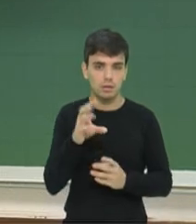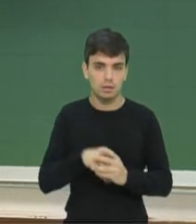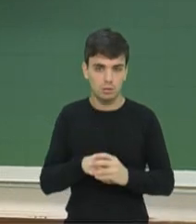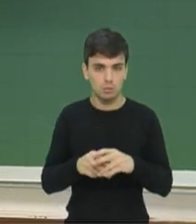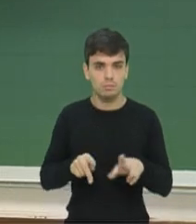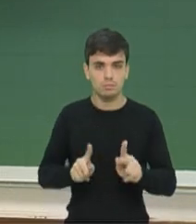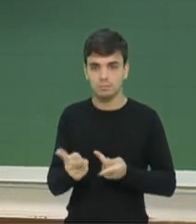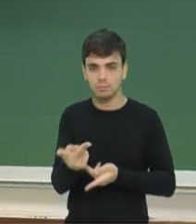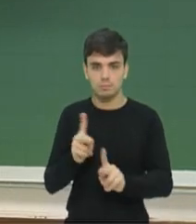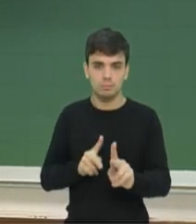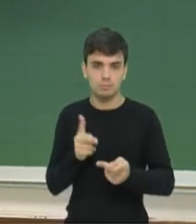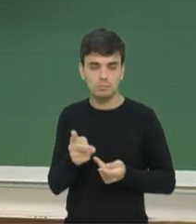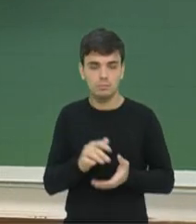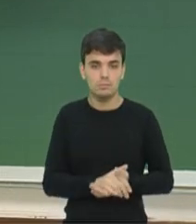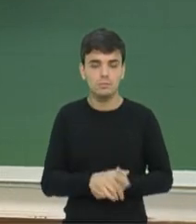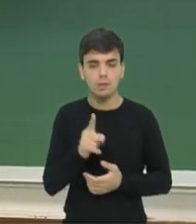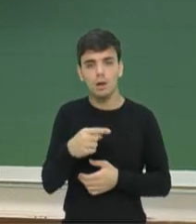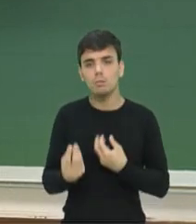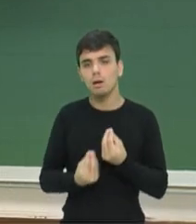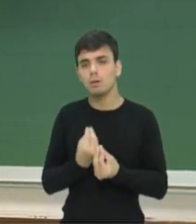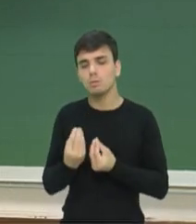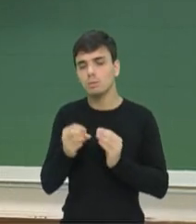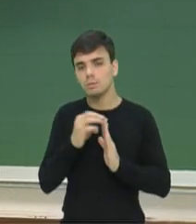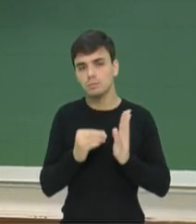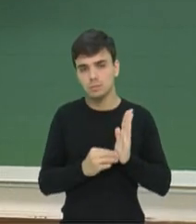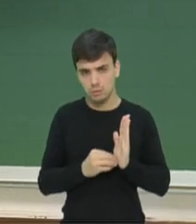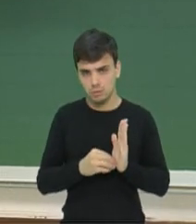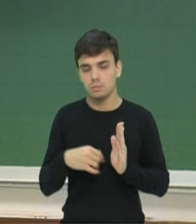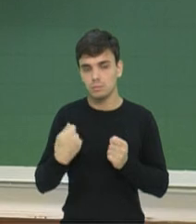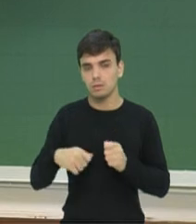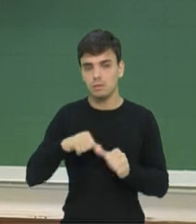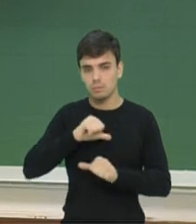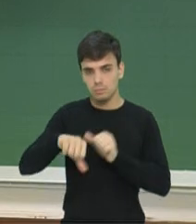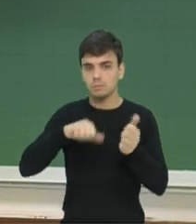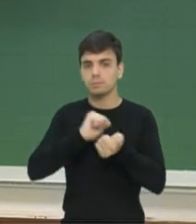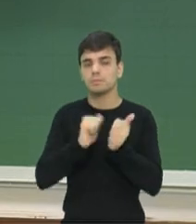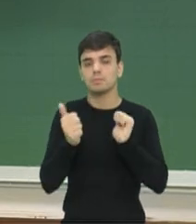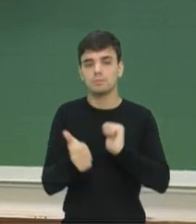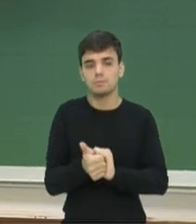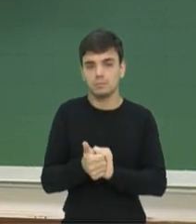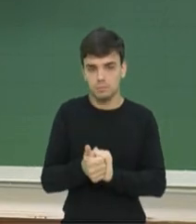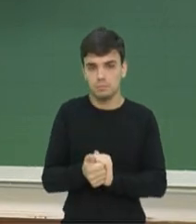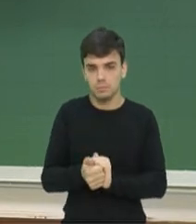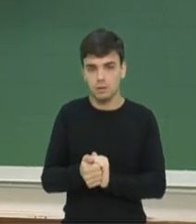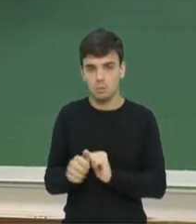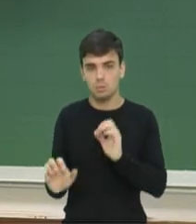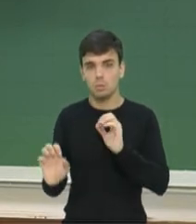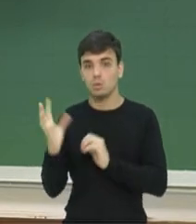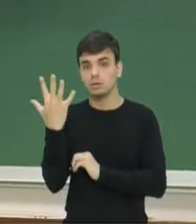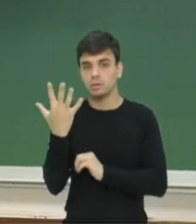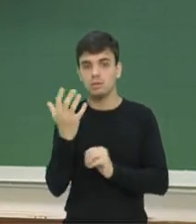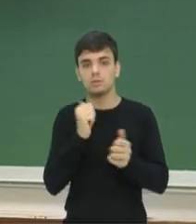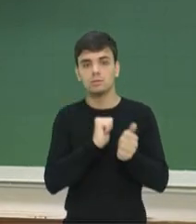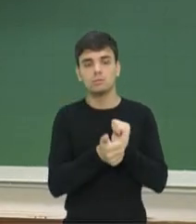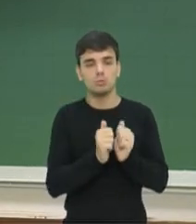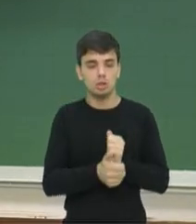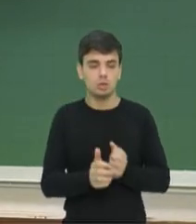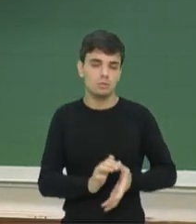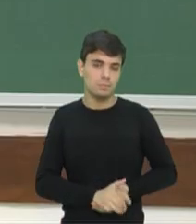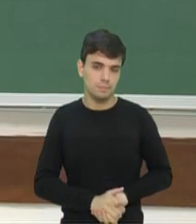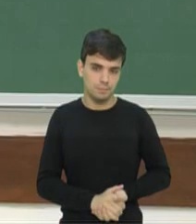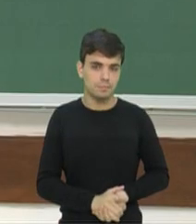Karatê. E como ele é uma modalidade, ele precisou sofrer algumas adaptações, né, para se tornar esportivo, para se tornar competitivo, né? Então teve